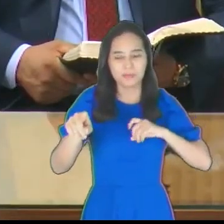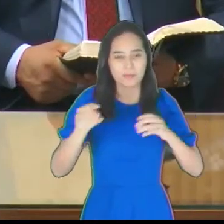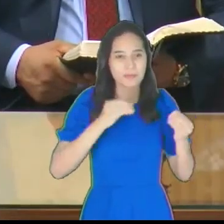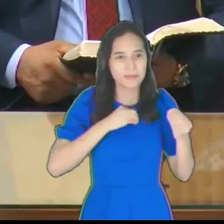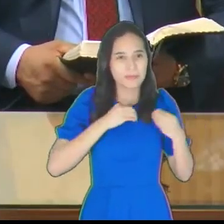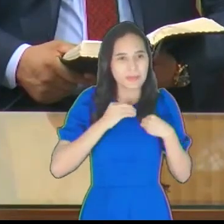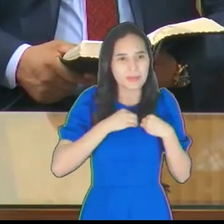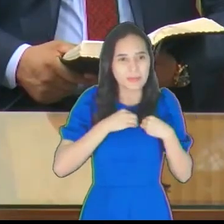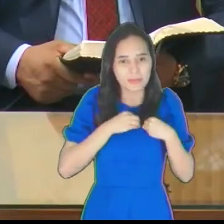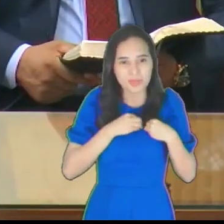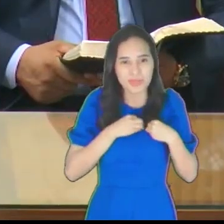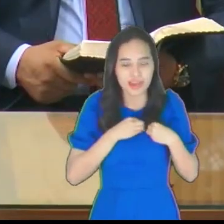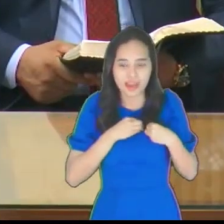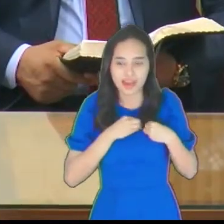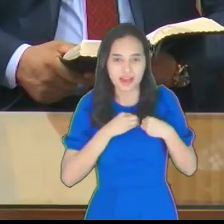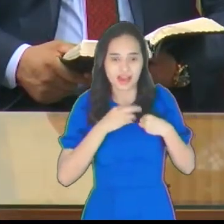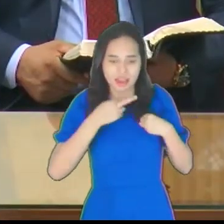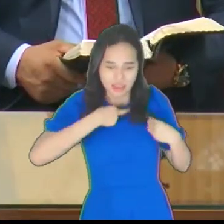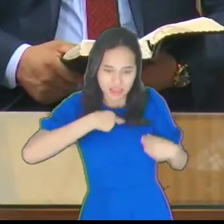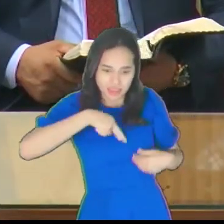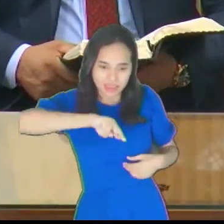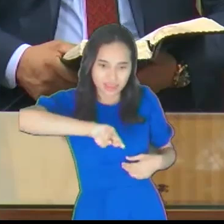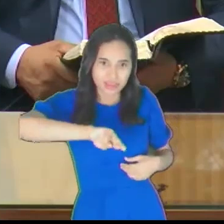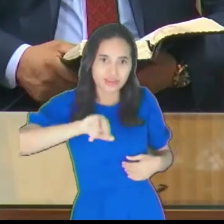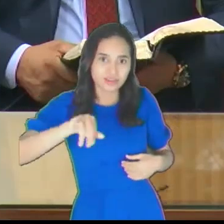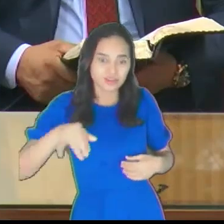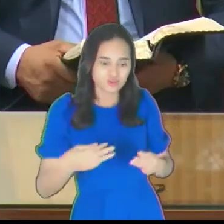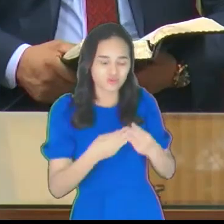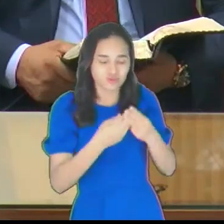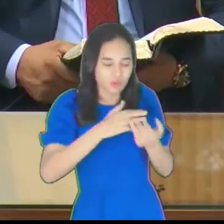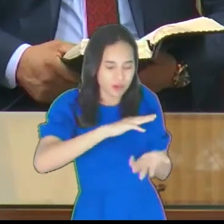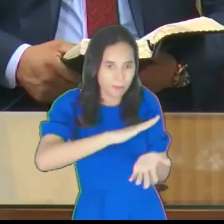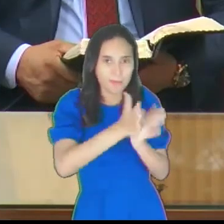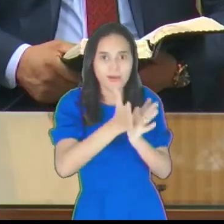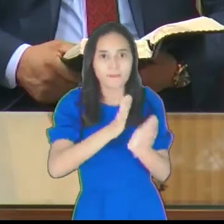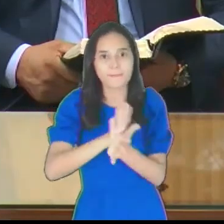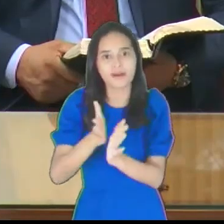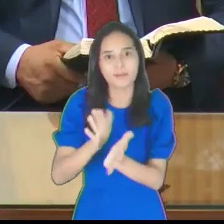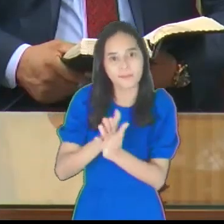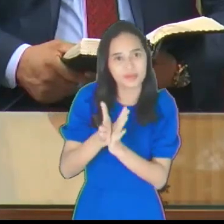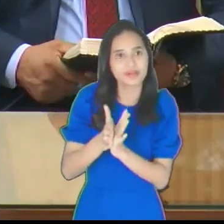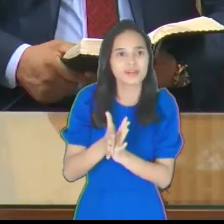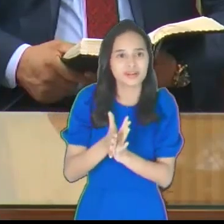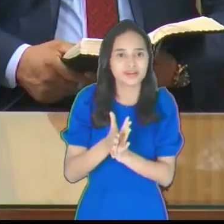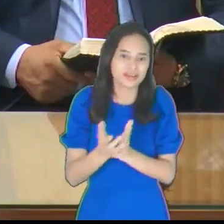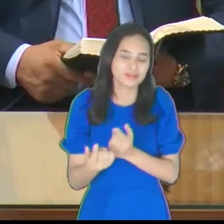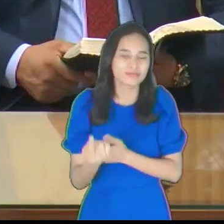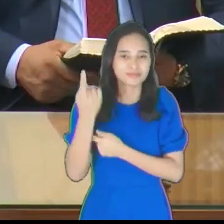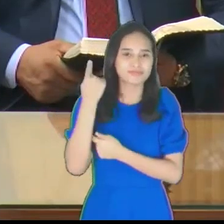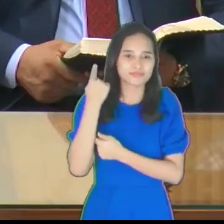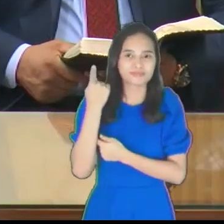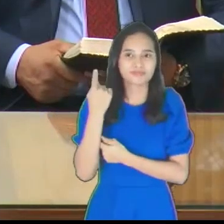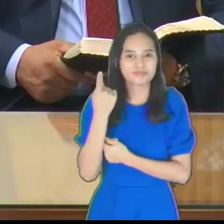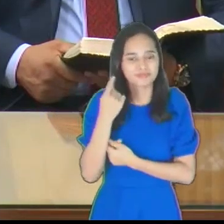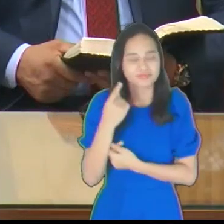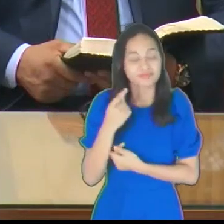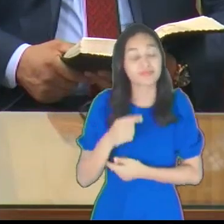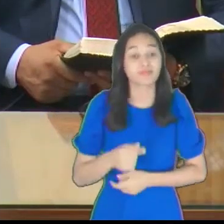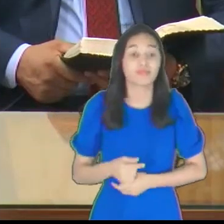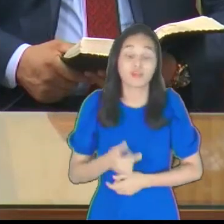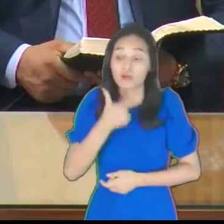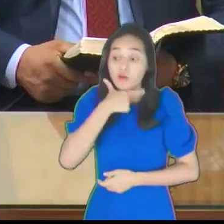dele destruiu a religião de Deus, a religião judaica daquela época. O pai